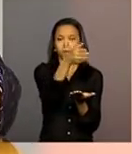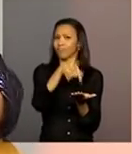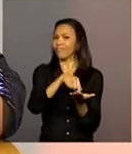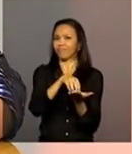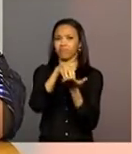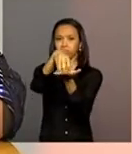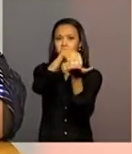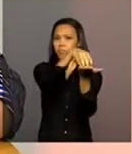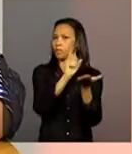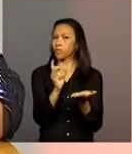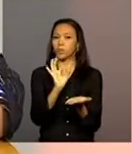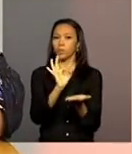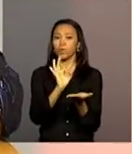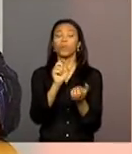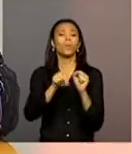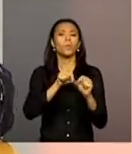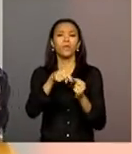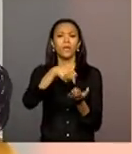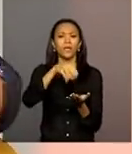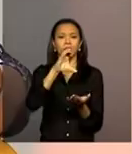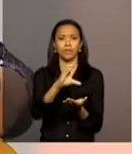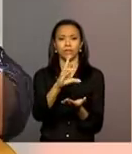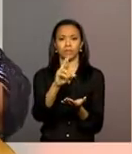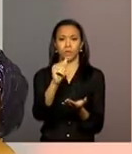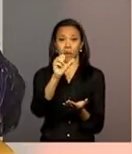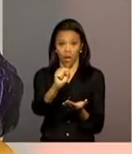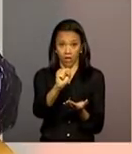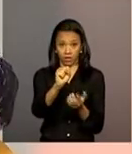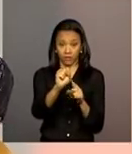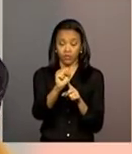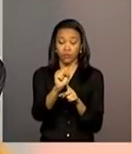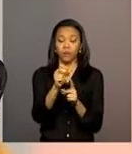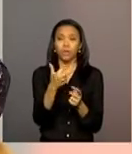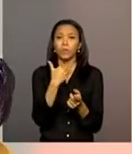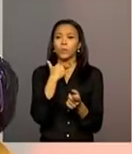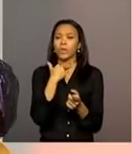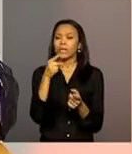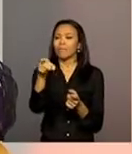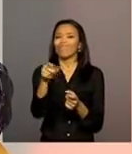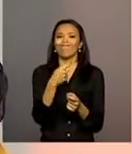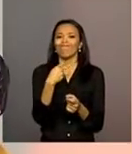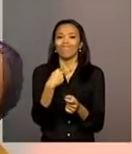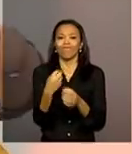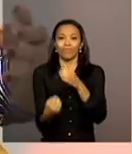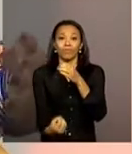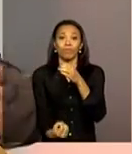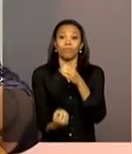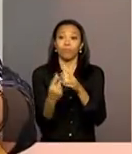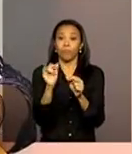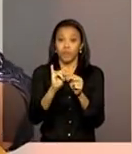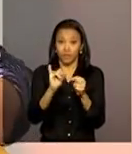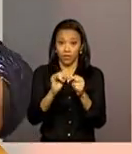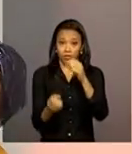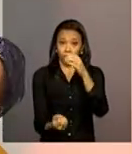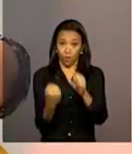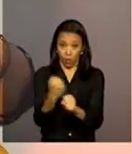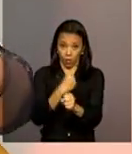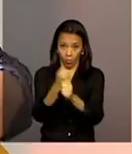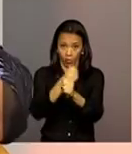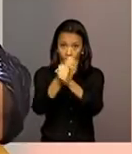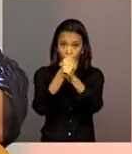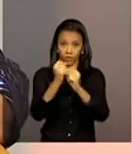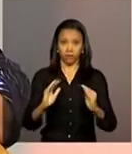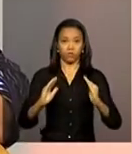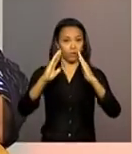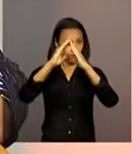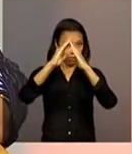que seria um Cis Itinerante em locais onde não pudesse ser instalado o equipamento físico a estrutura